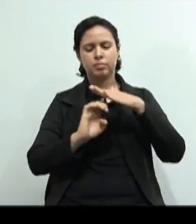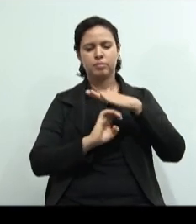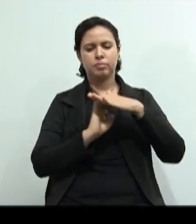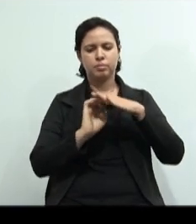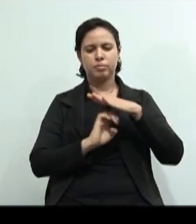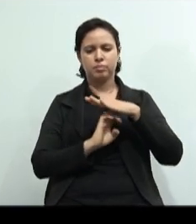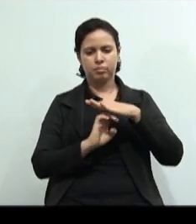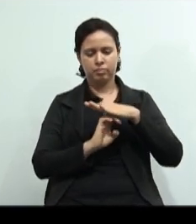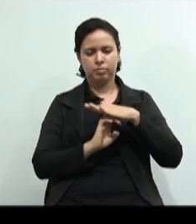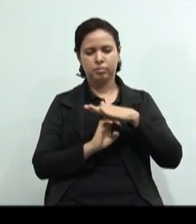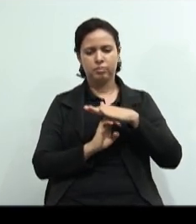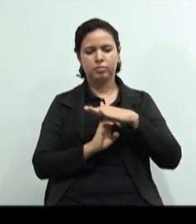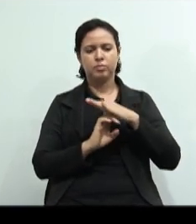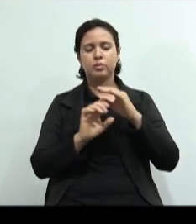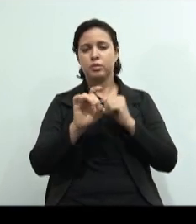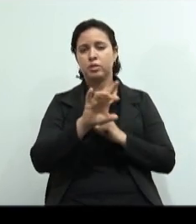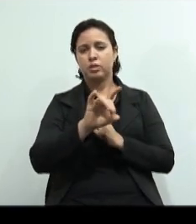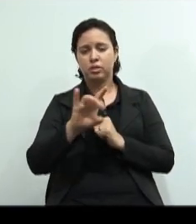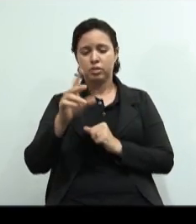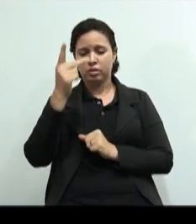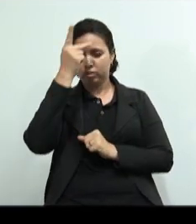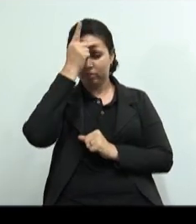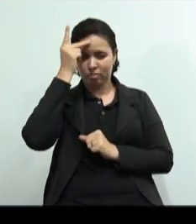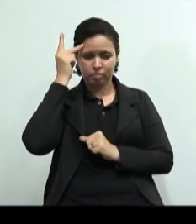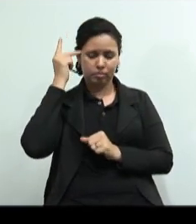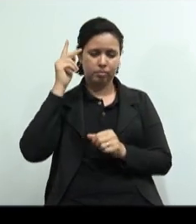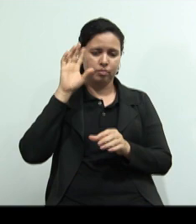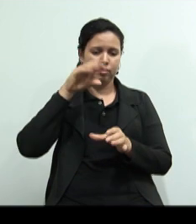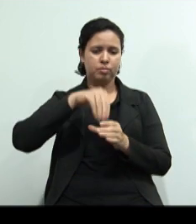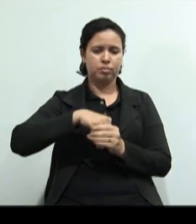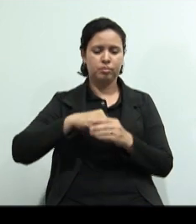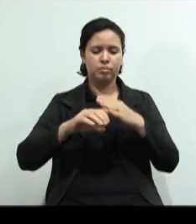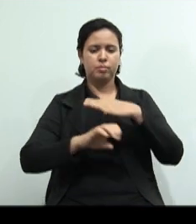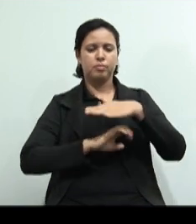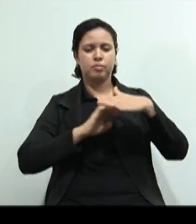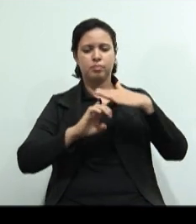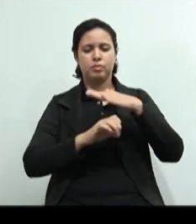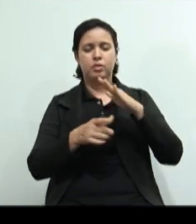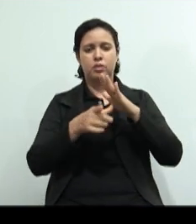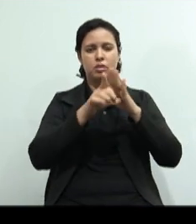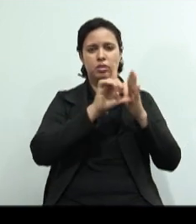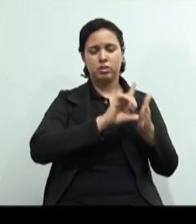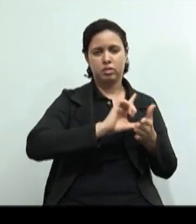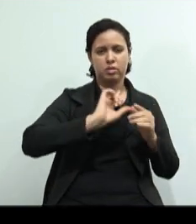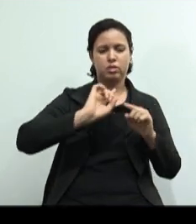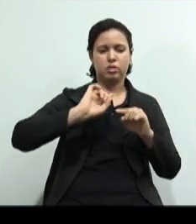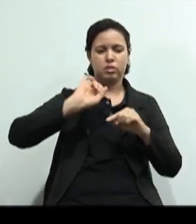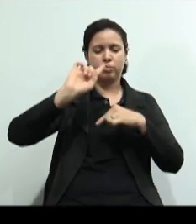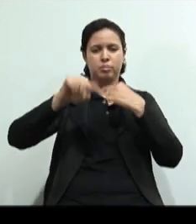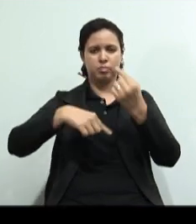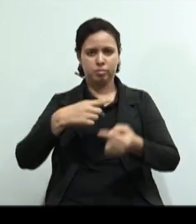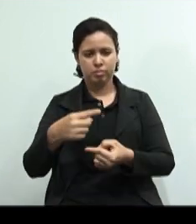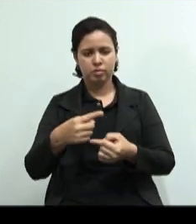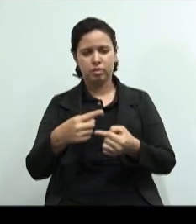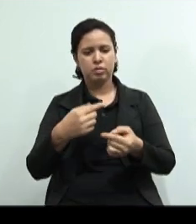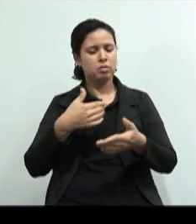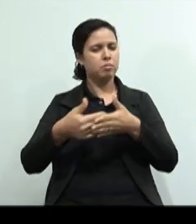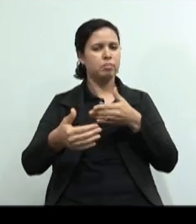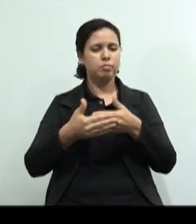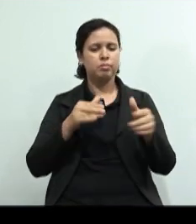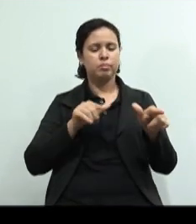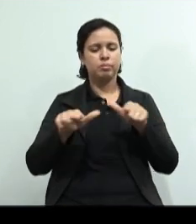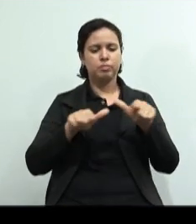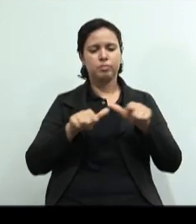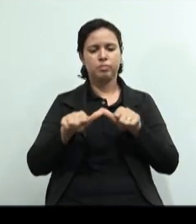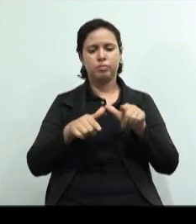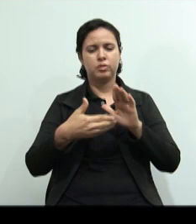a ponto de cada pessoa na empresa, antes e depois de qualquer trabalho realizado,